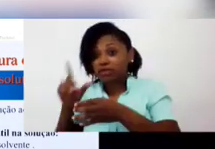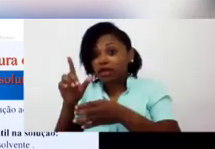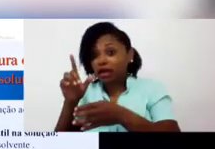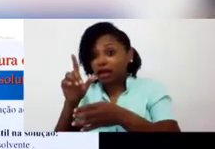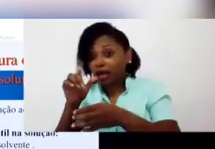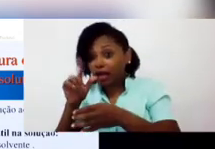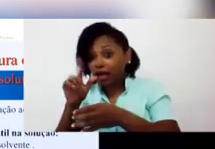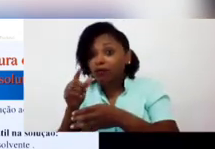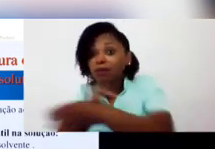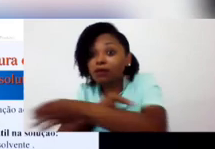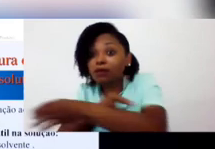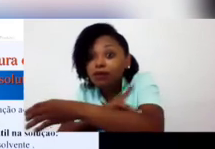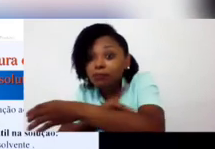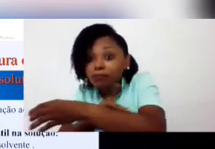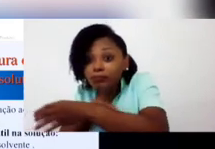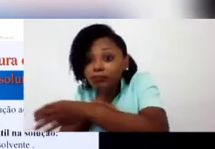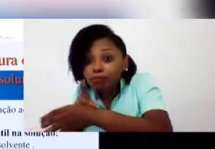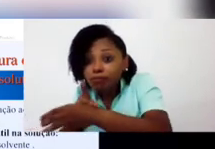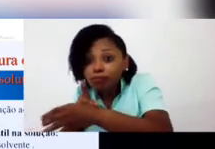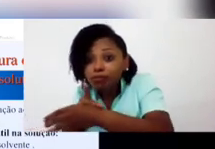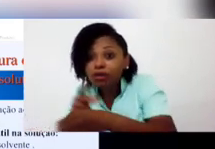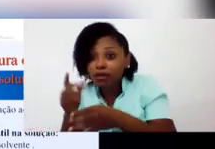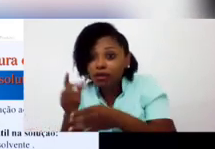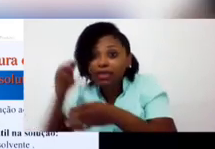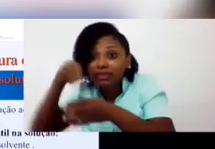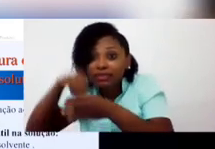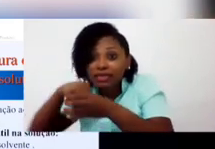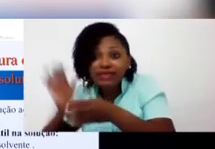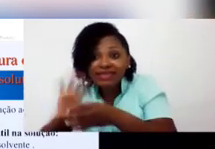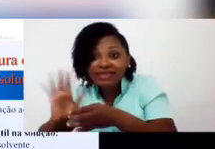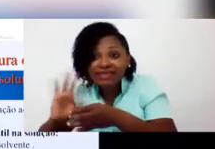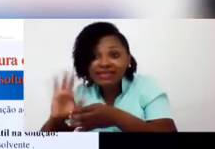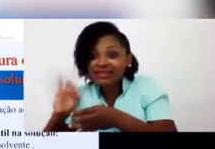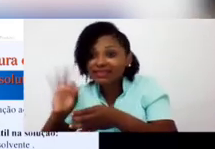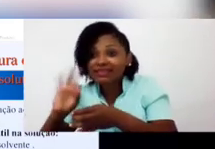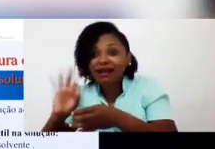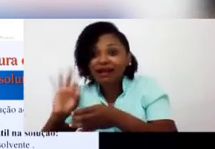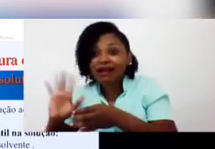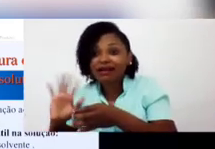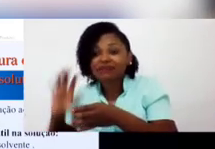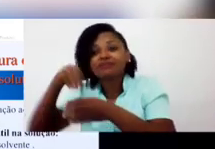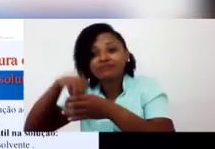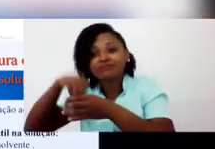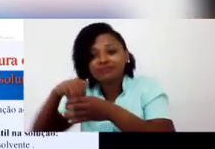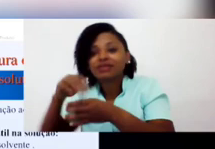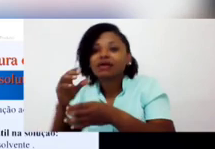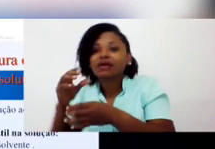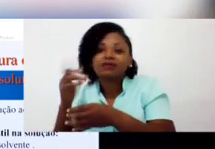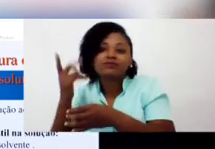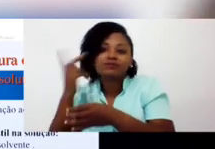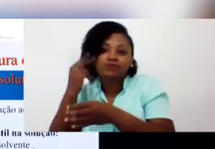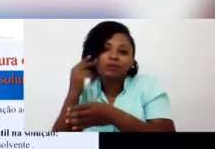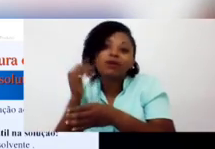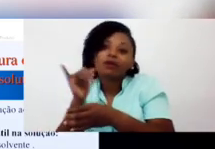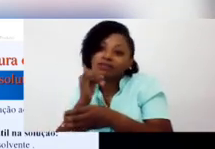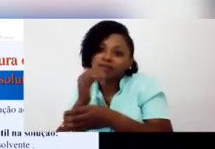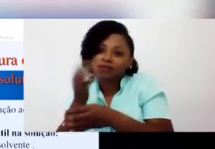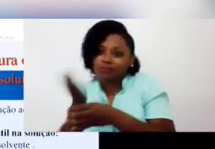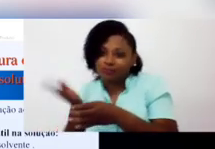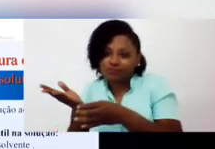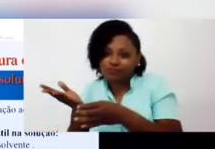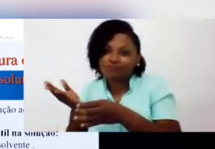solvente puro. E quanto maior o número de partículas, novamente, maior o abaixamento da temperatura